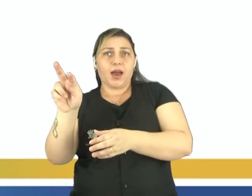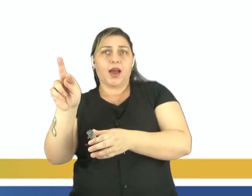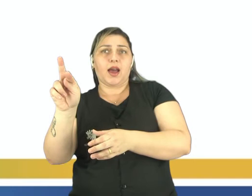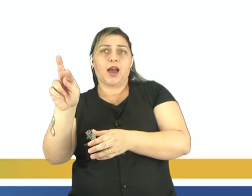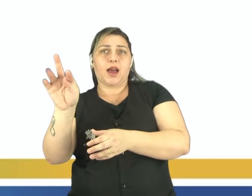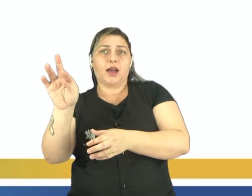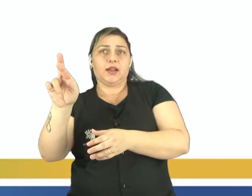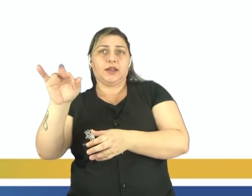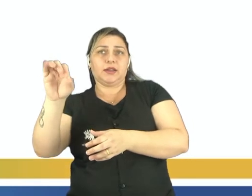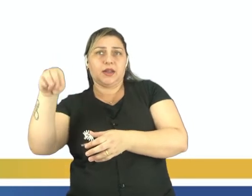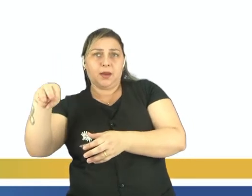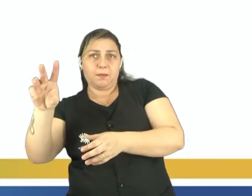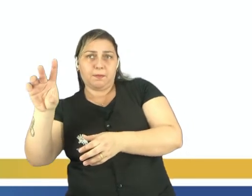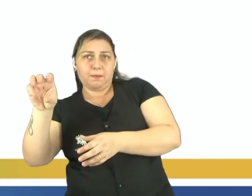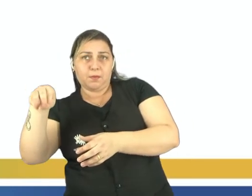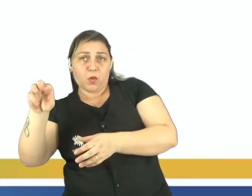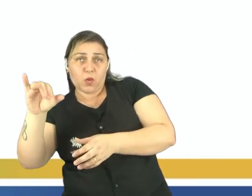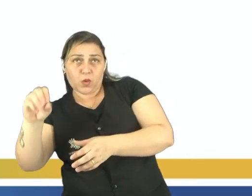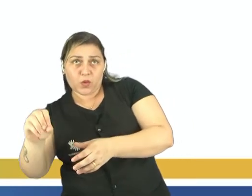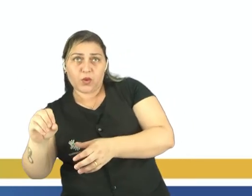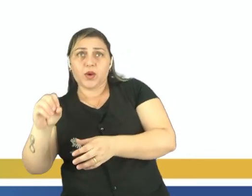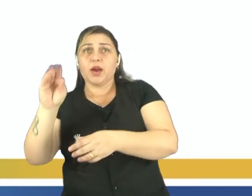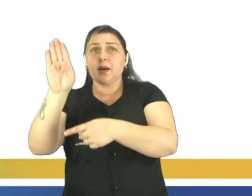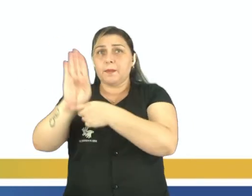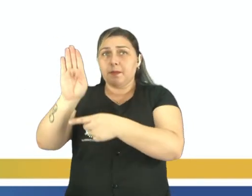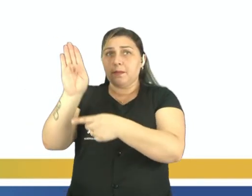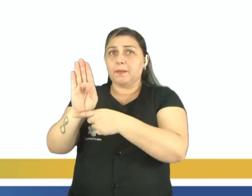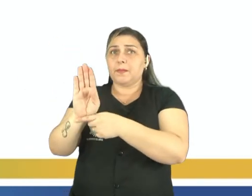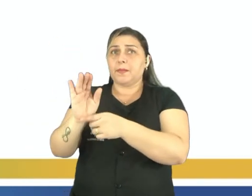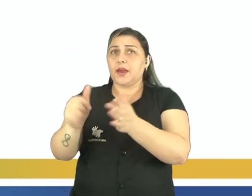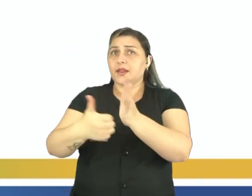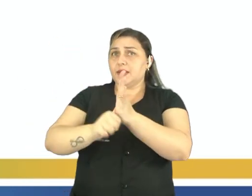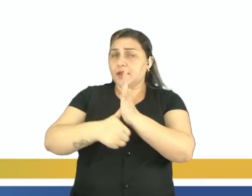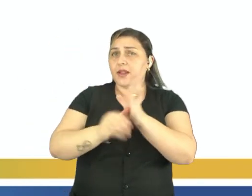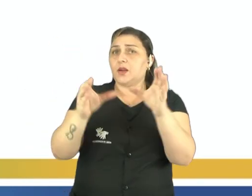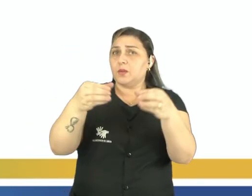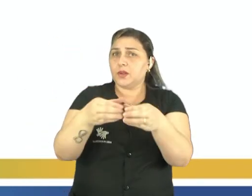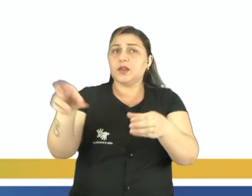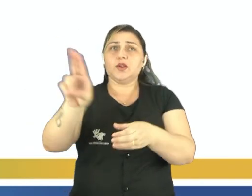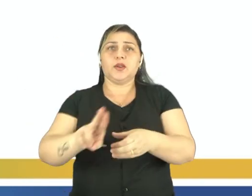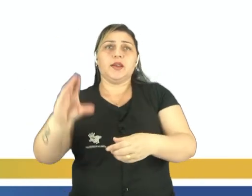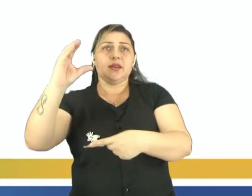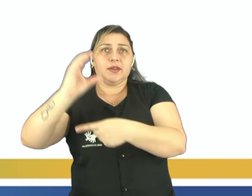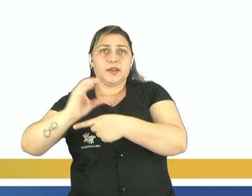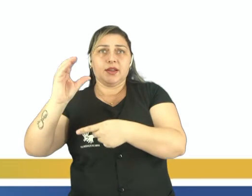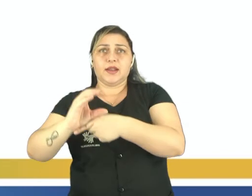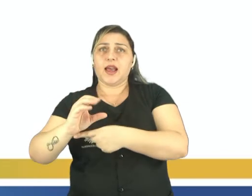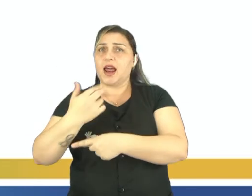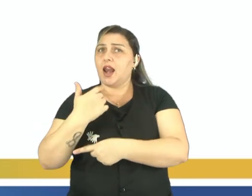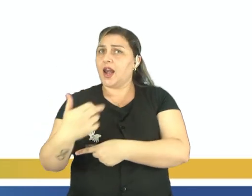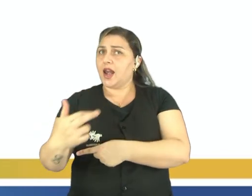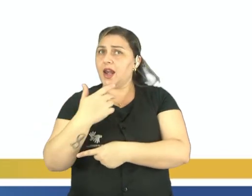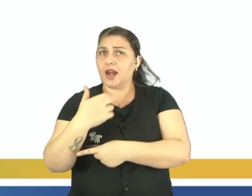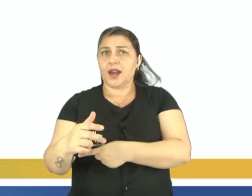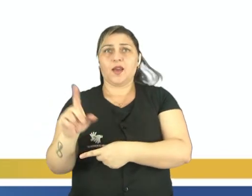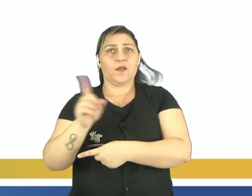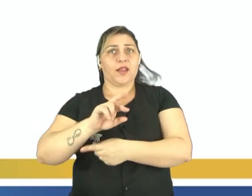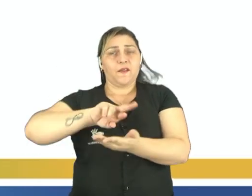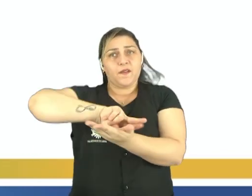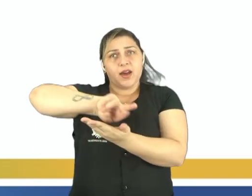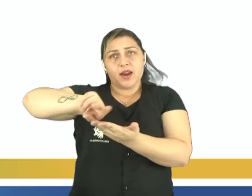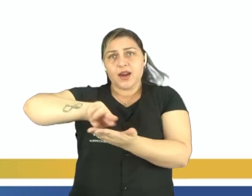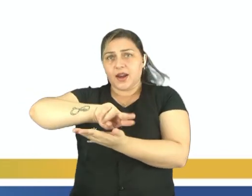que a tese é: a língua constitui marca identitária da comunidade que a usa? C. Nenhuma língua é cristalizada,